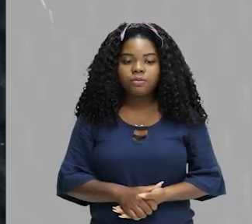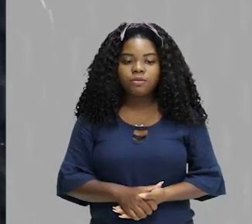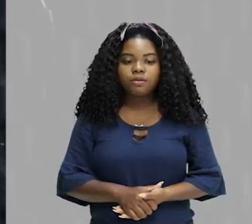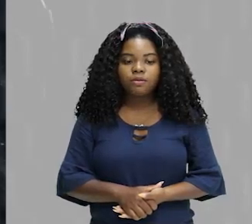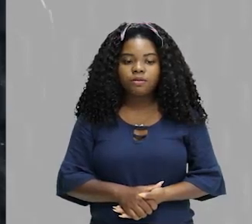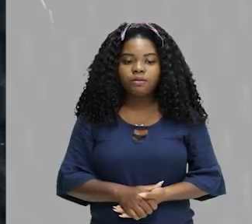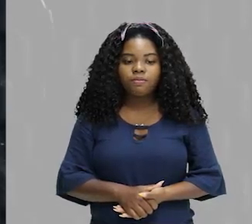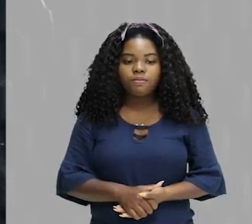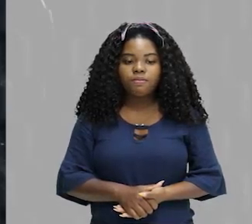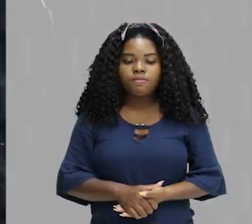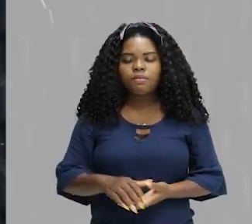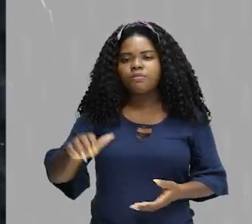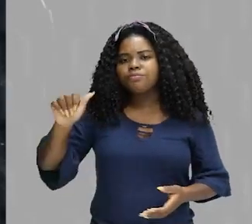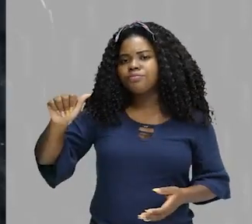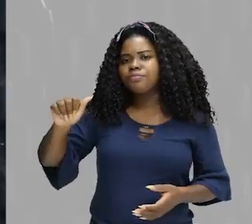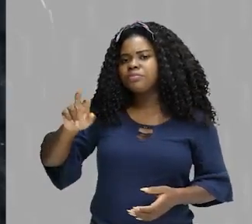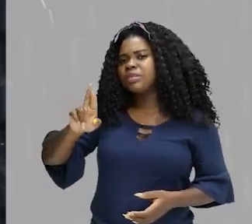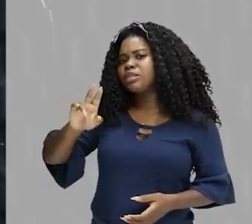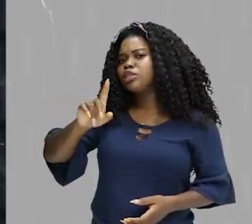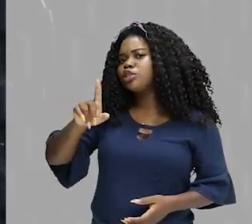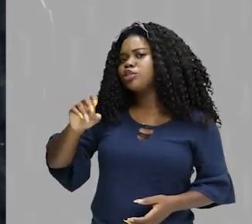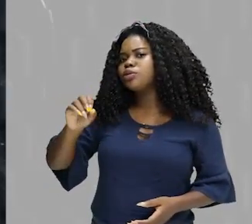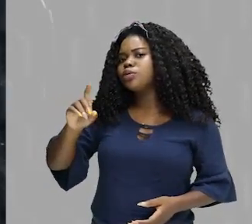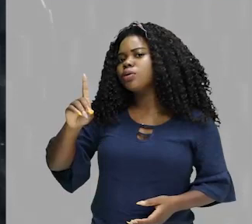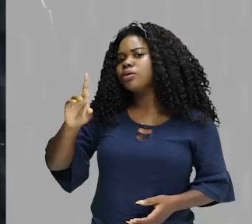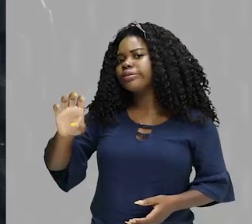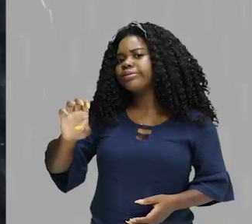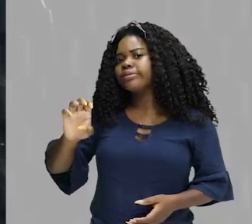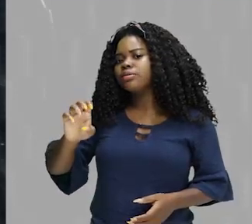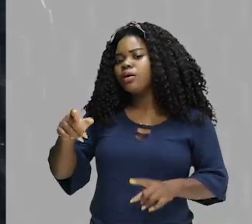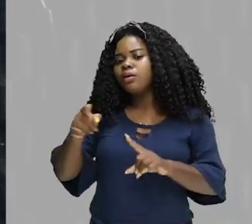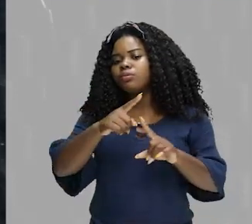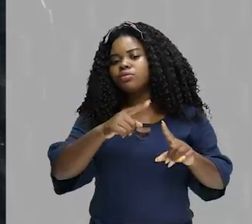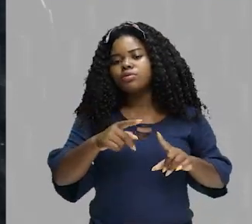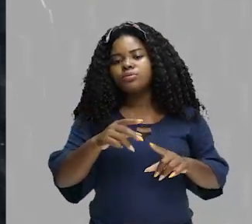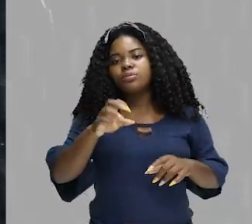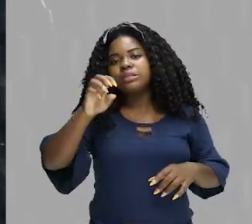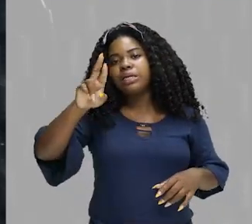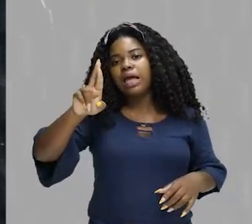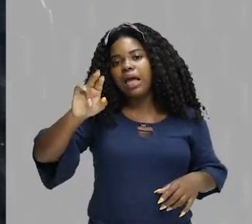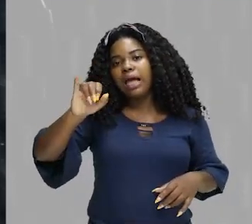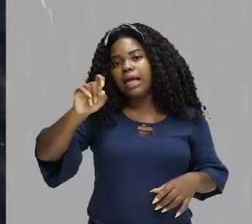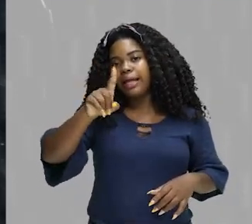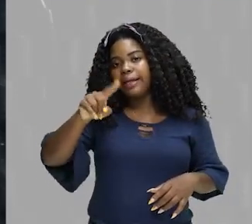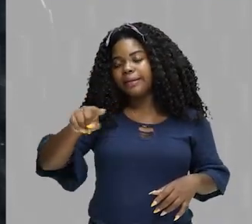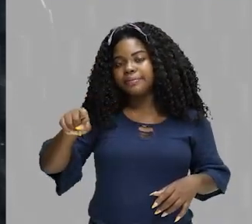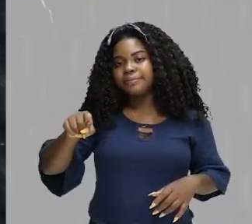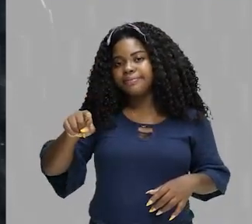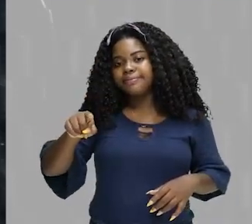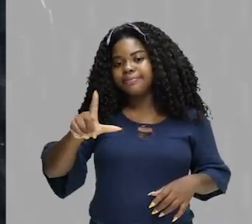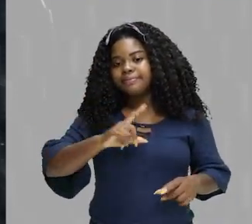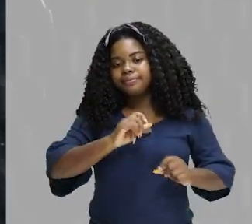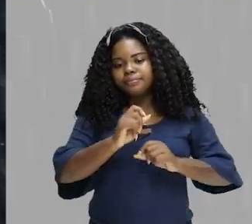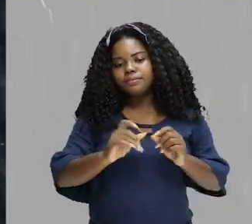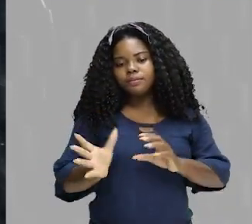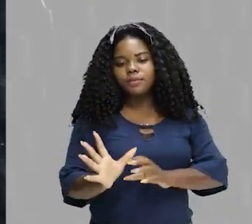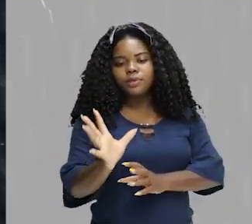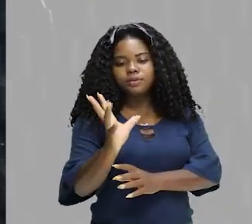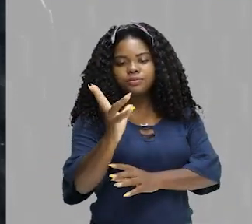terrestres. Pessoal, rizóide é um tipo de raiz rudimentar. Ela está presente em